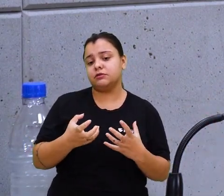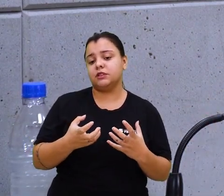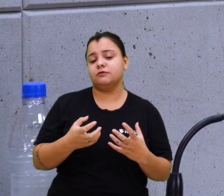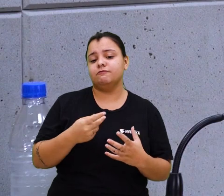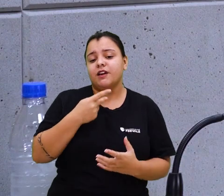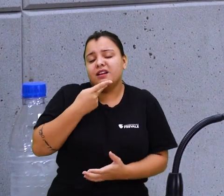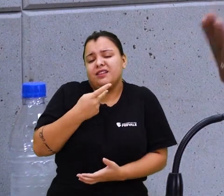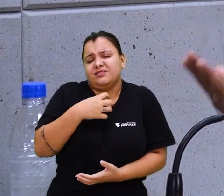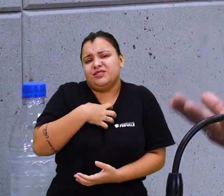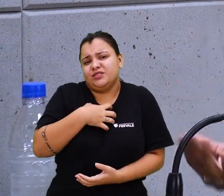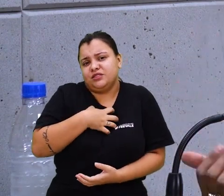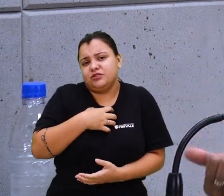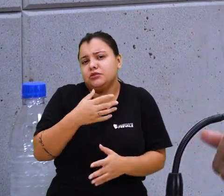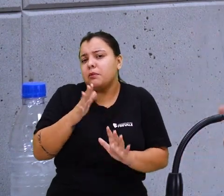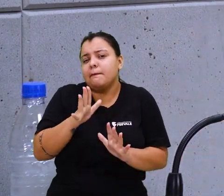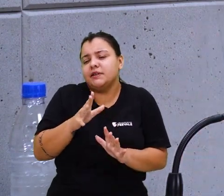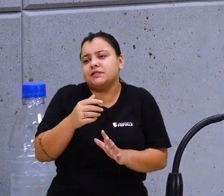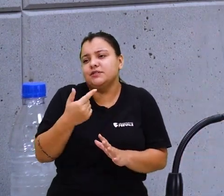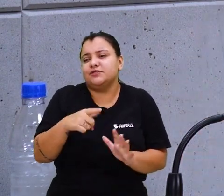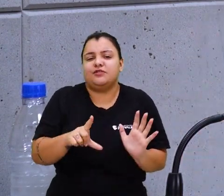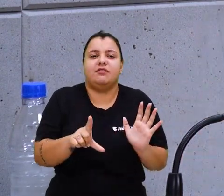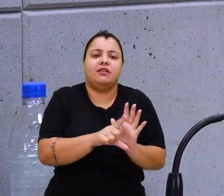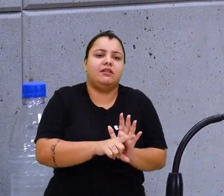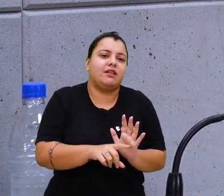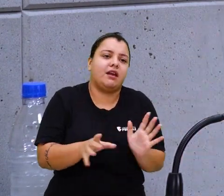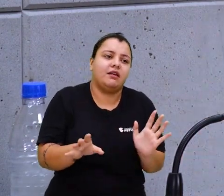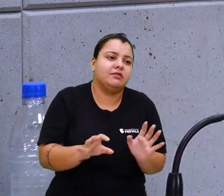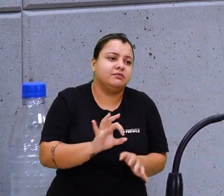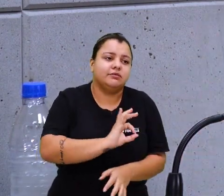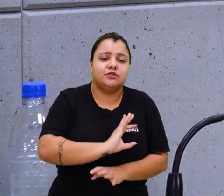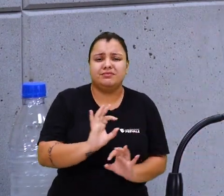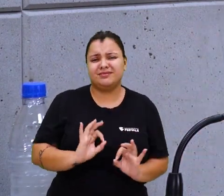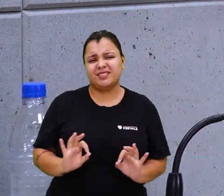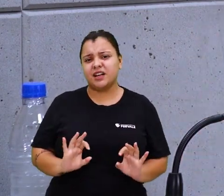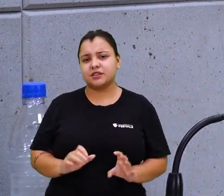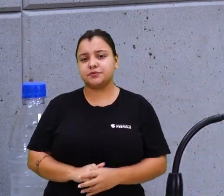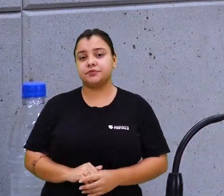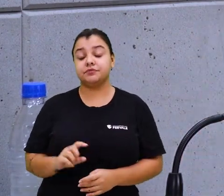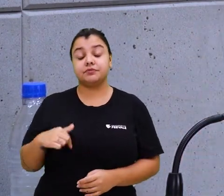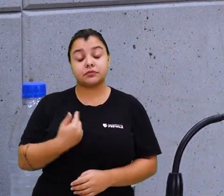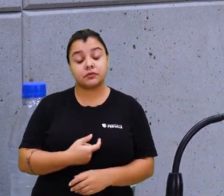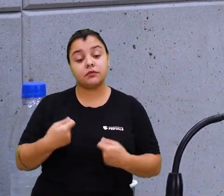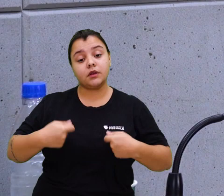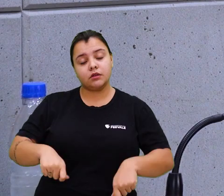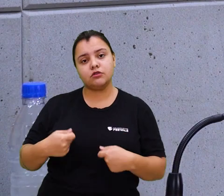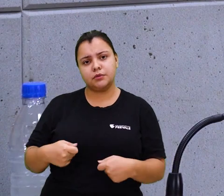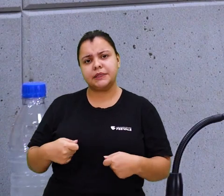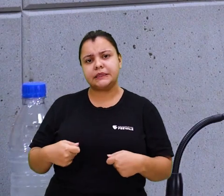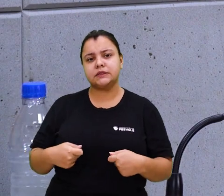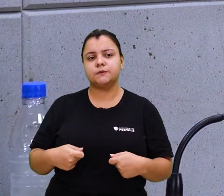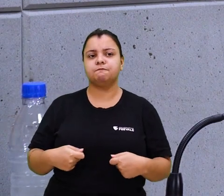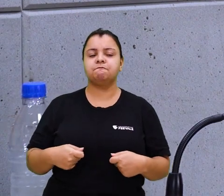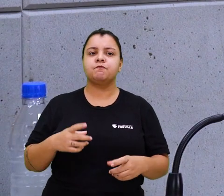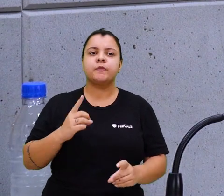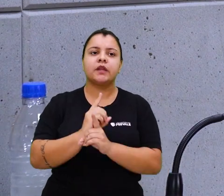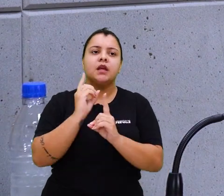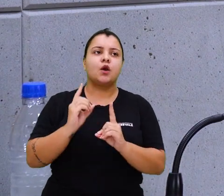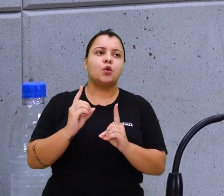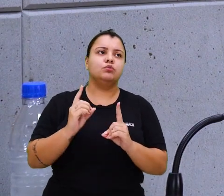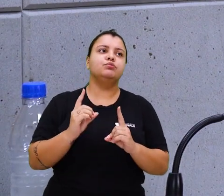alguém mas eu não vou denunciar né E a gente tem que achar mecanismos ã